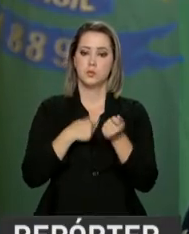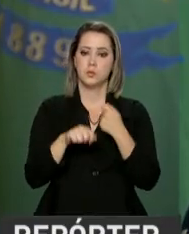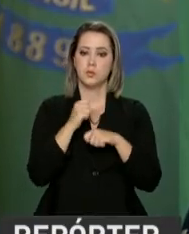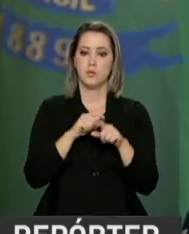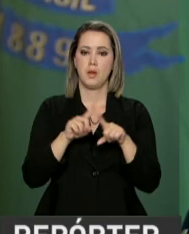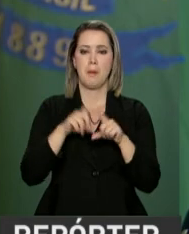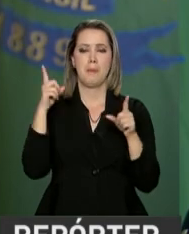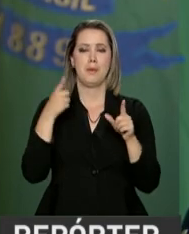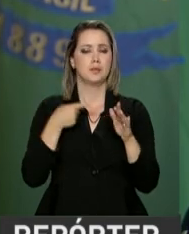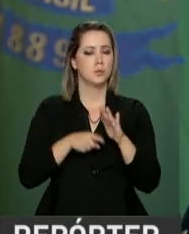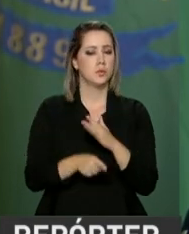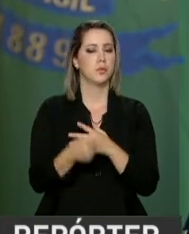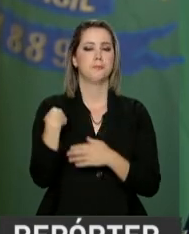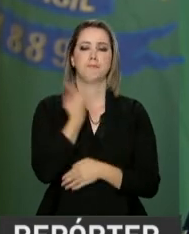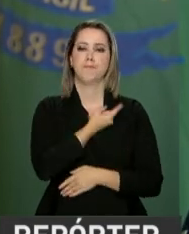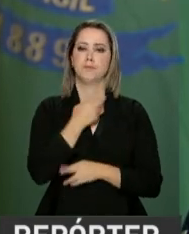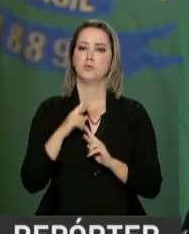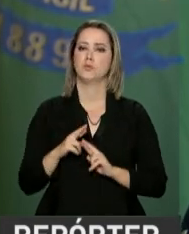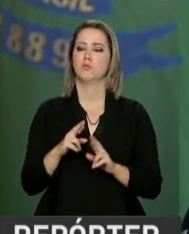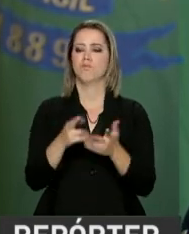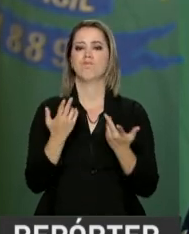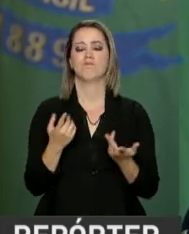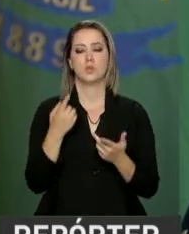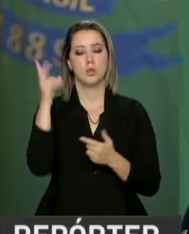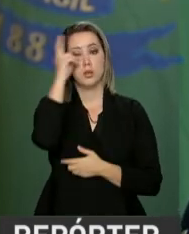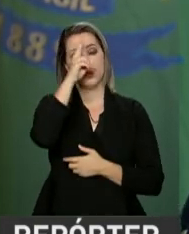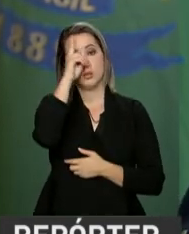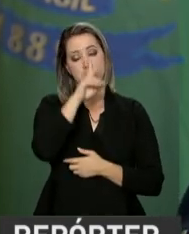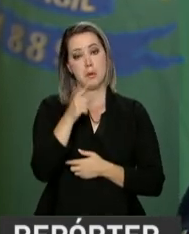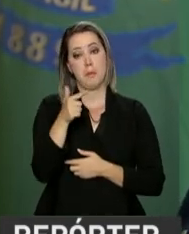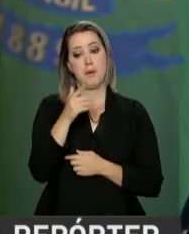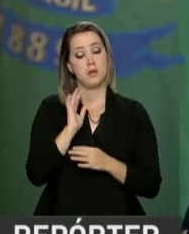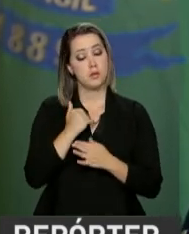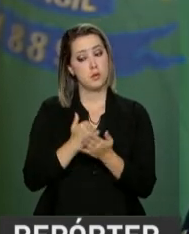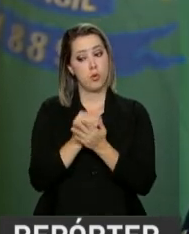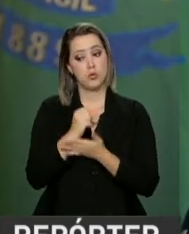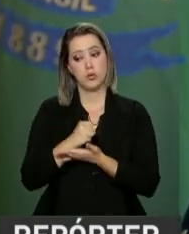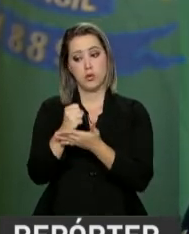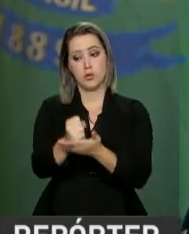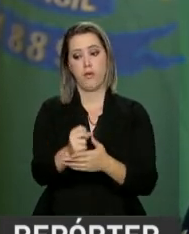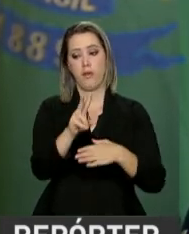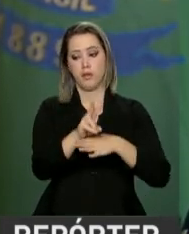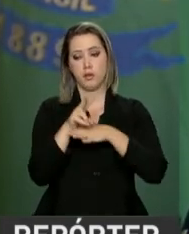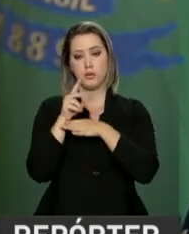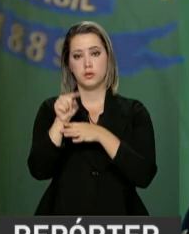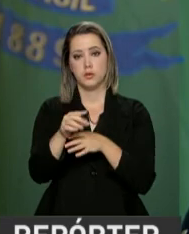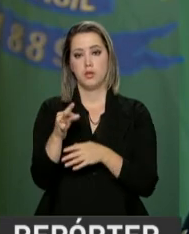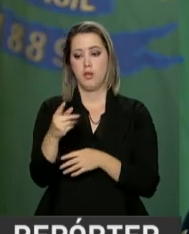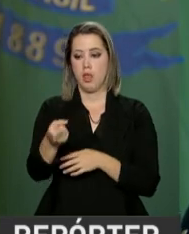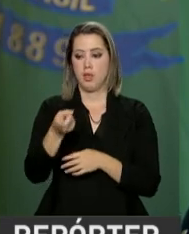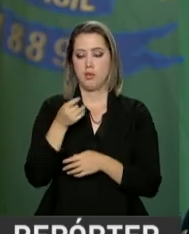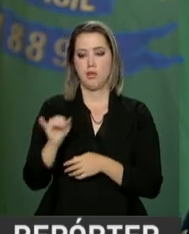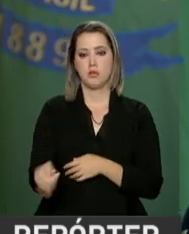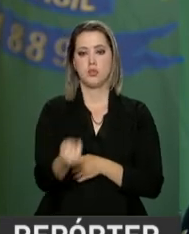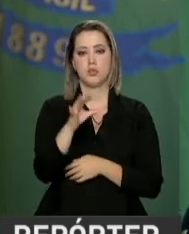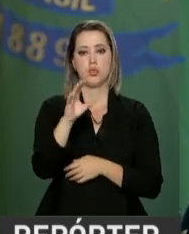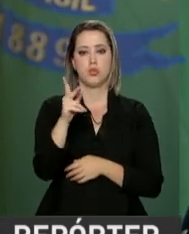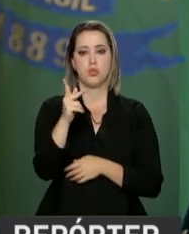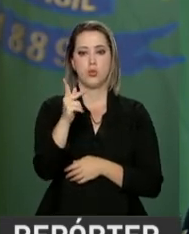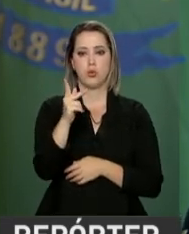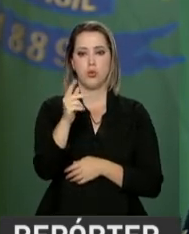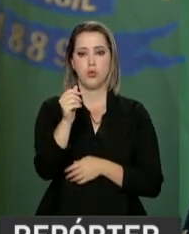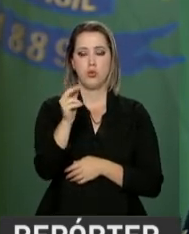da nossa história sem mexer no volume do crédito ou nas taxas de juros do provar